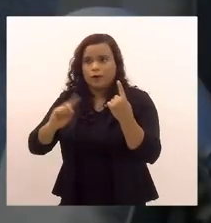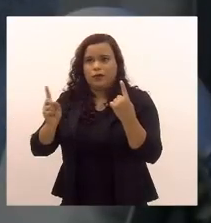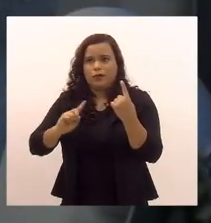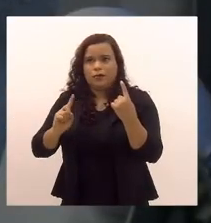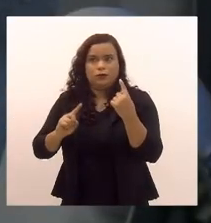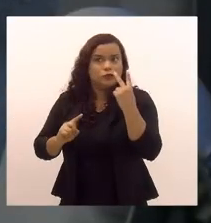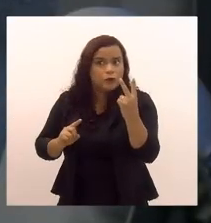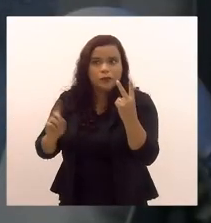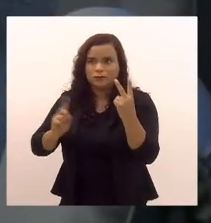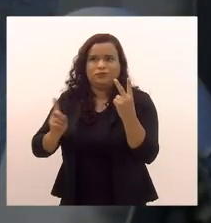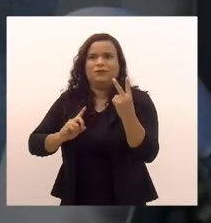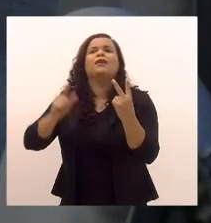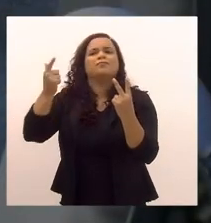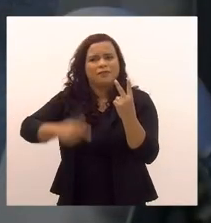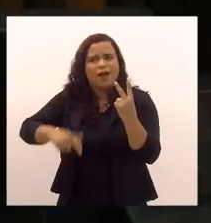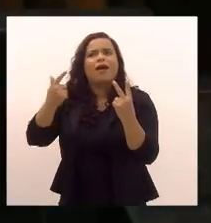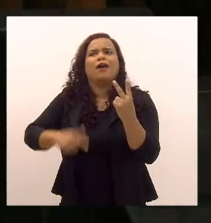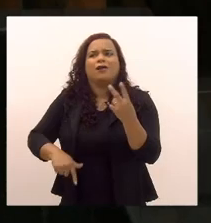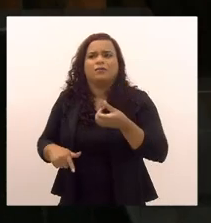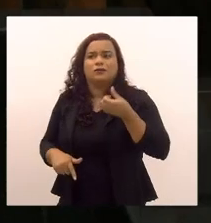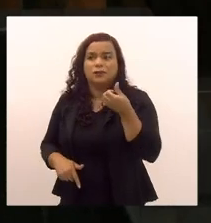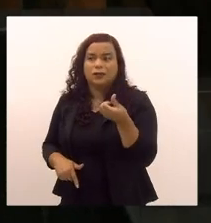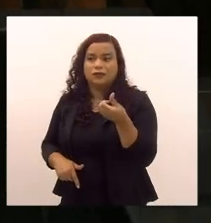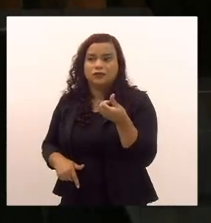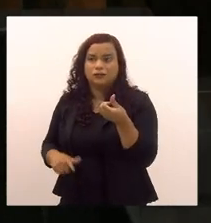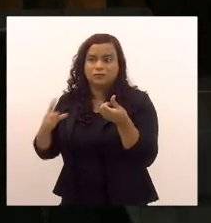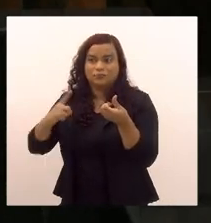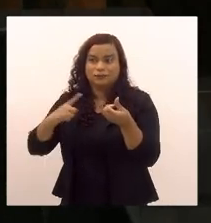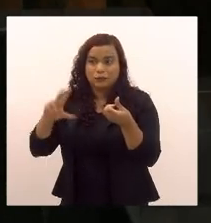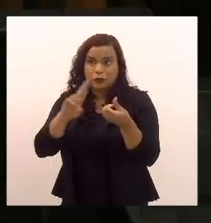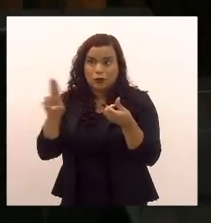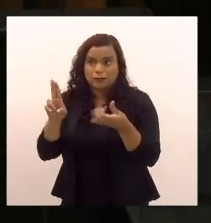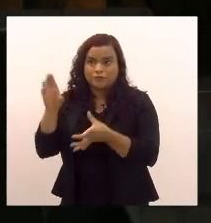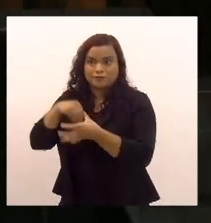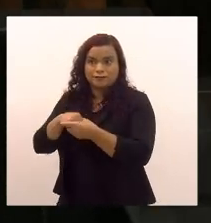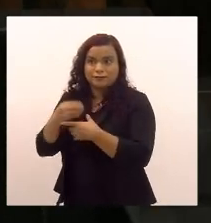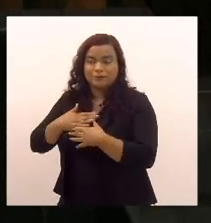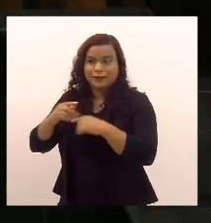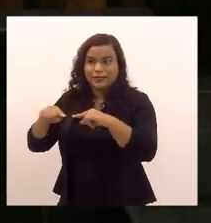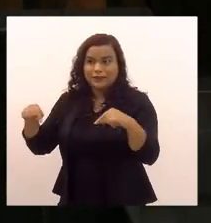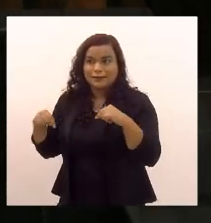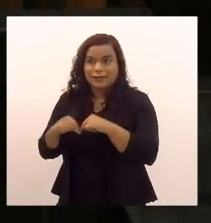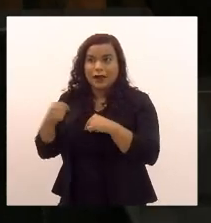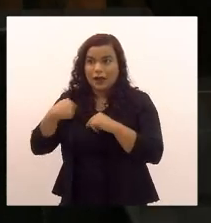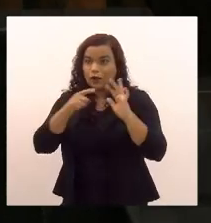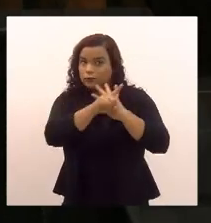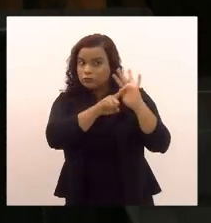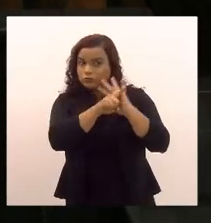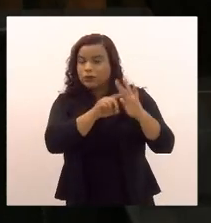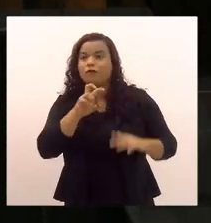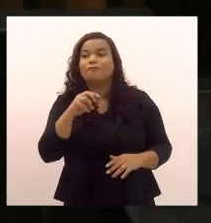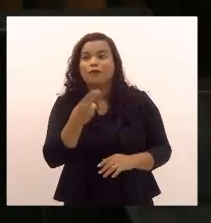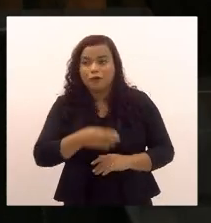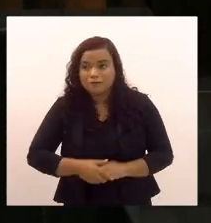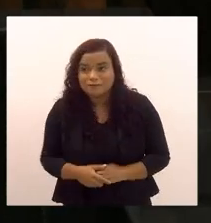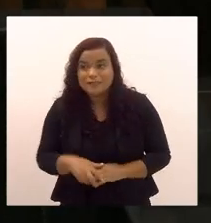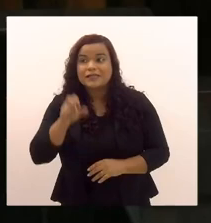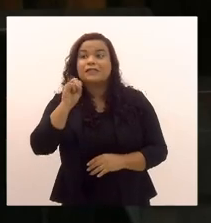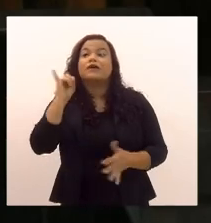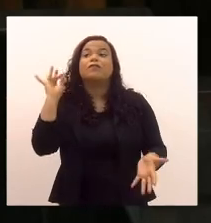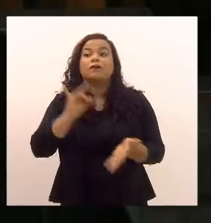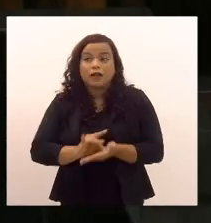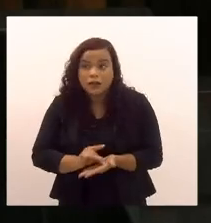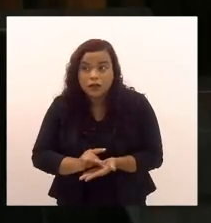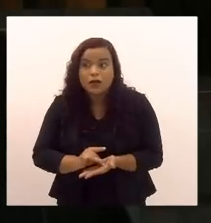não e eu tenho seis nomes no meu gabinete que eu vou sair daqui para investigar E se for